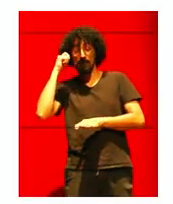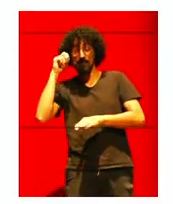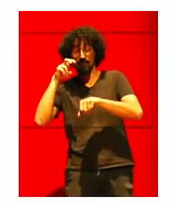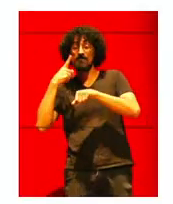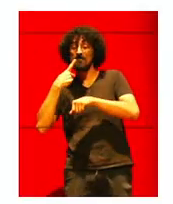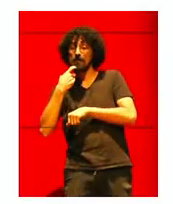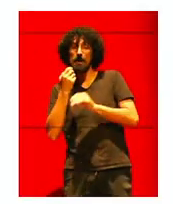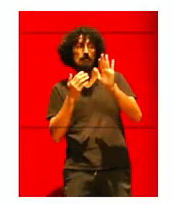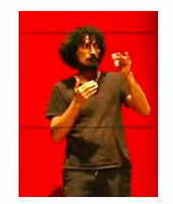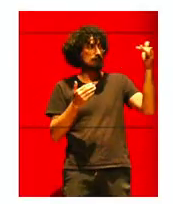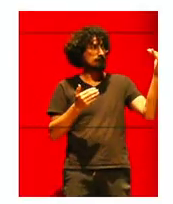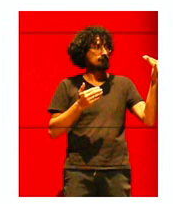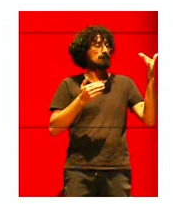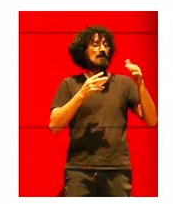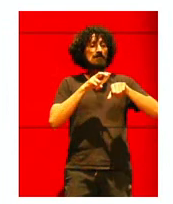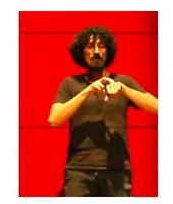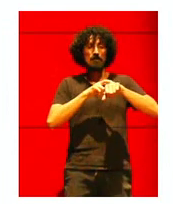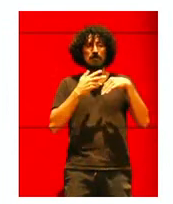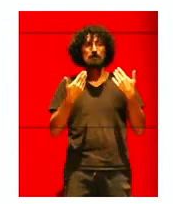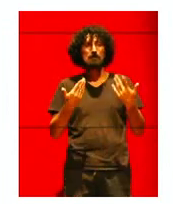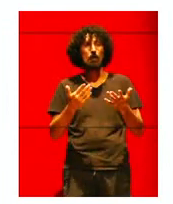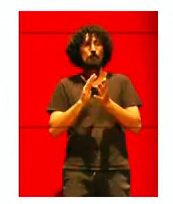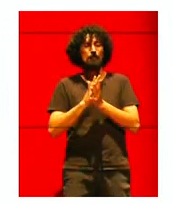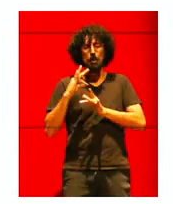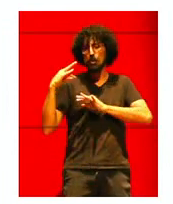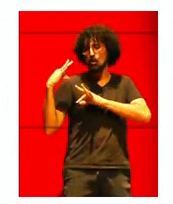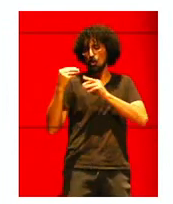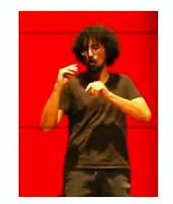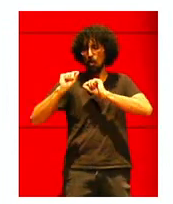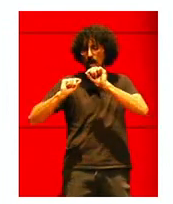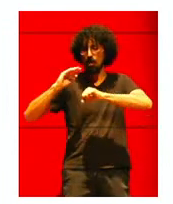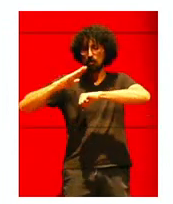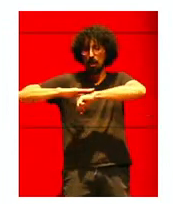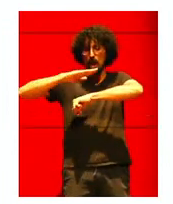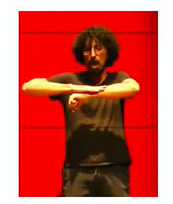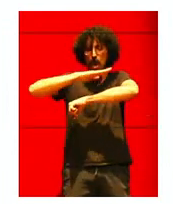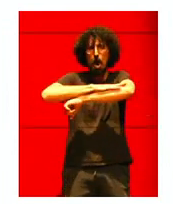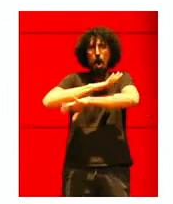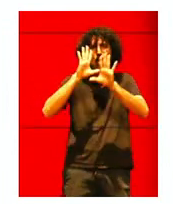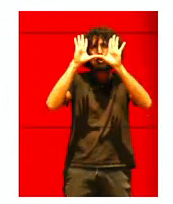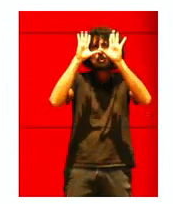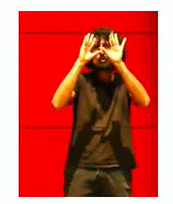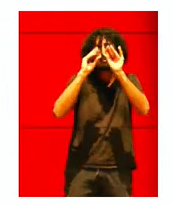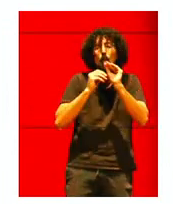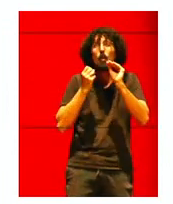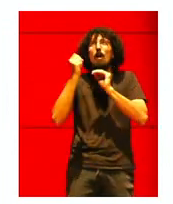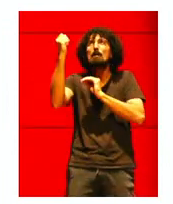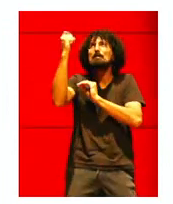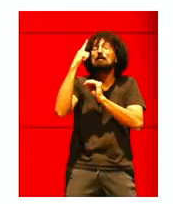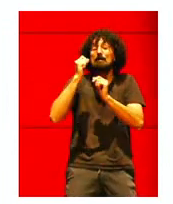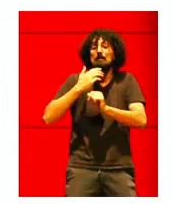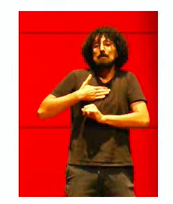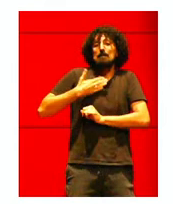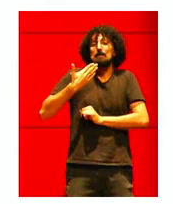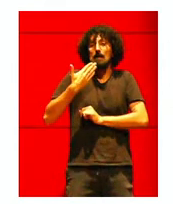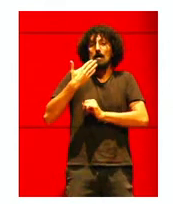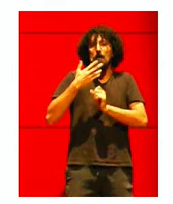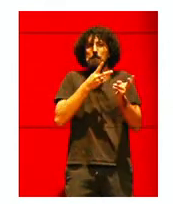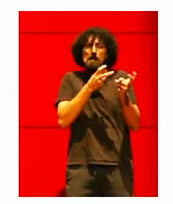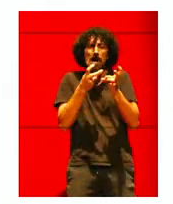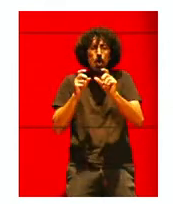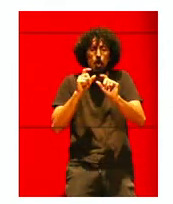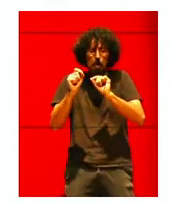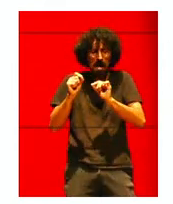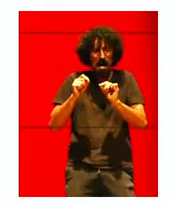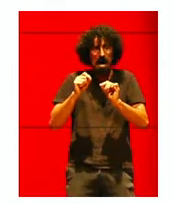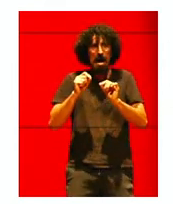Enfunados os papos saem da penumbra aos furos dos sapos. A luz os deslumbra em ronco que a terra berra